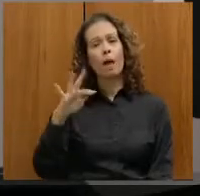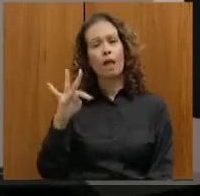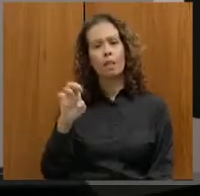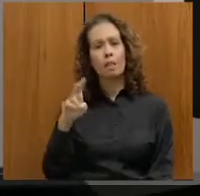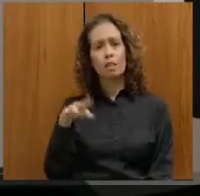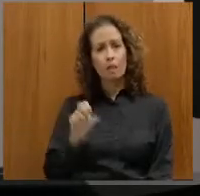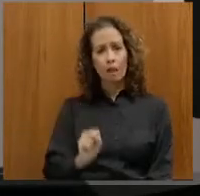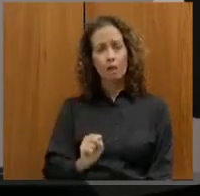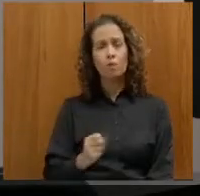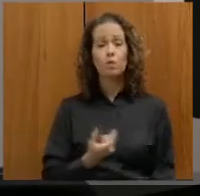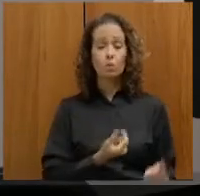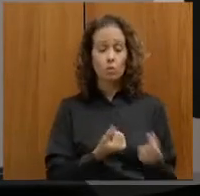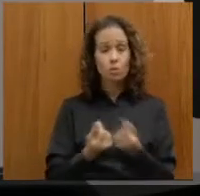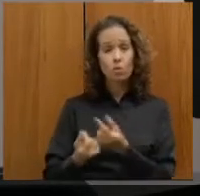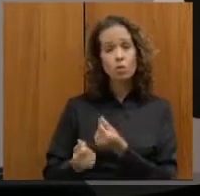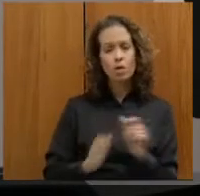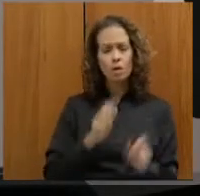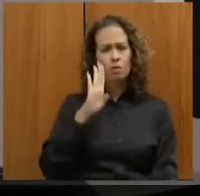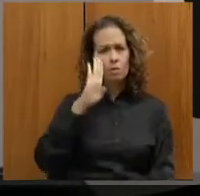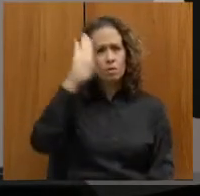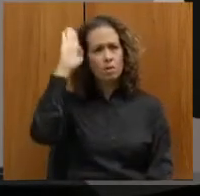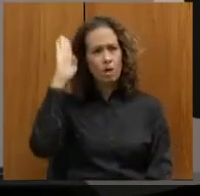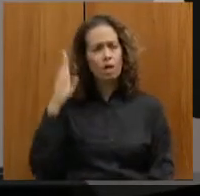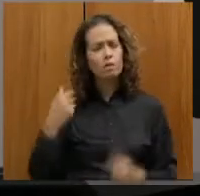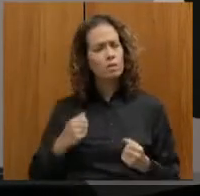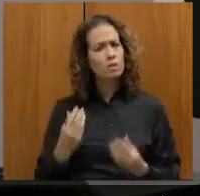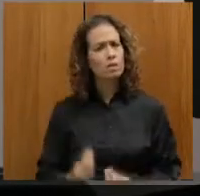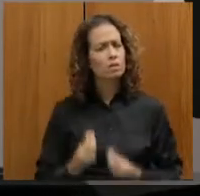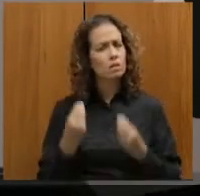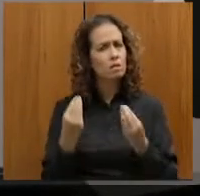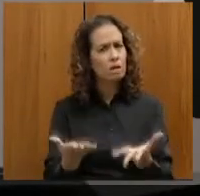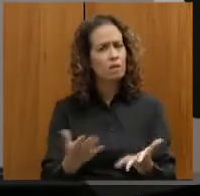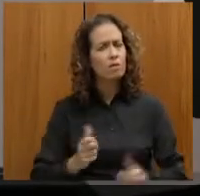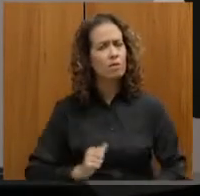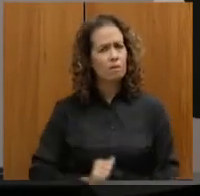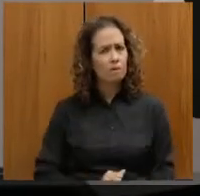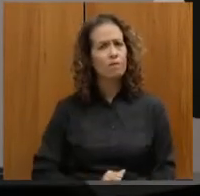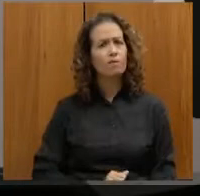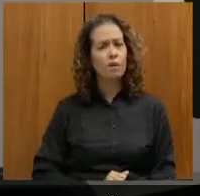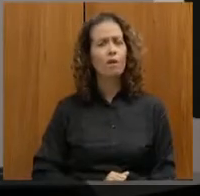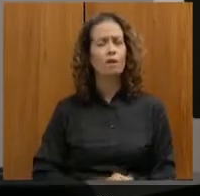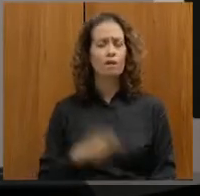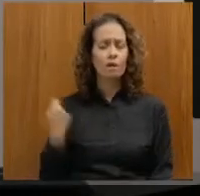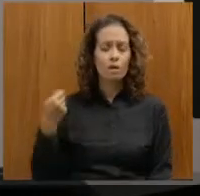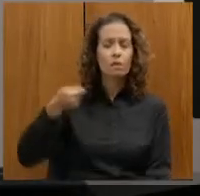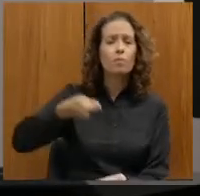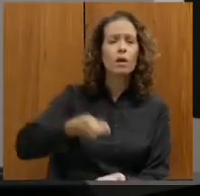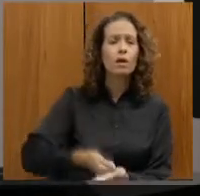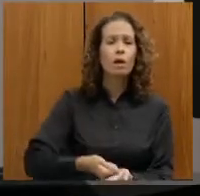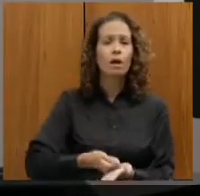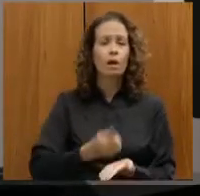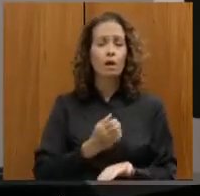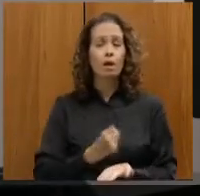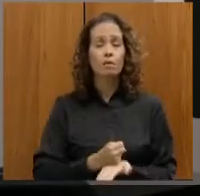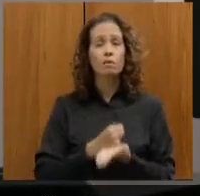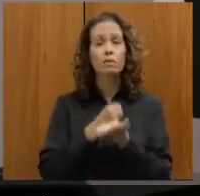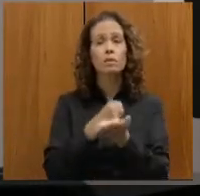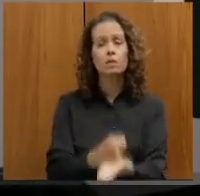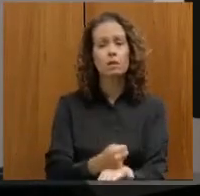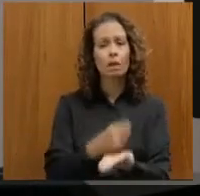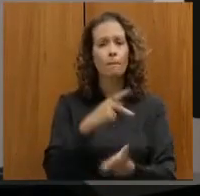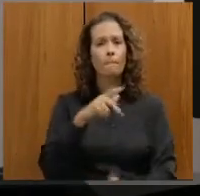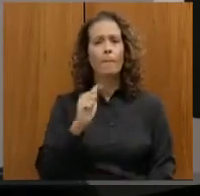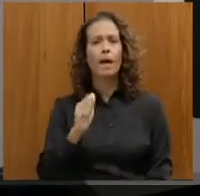devolver o dinheiro dos militares e das pensionistas e pagar a contribuição patronal que a lei que está valendo o